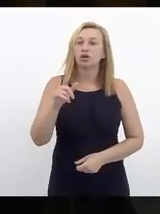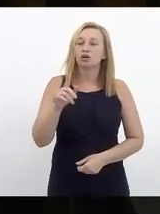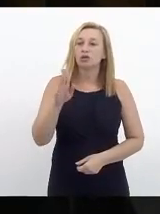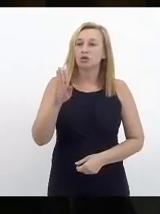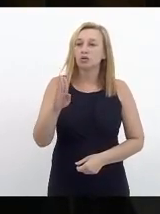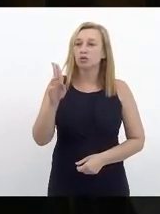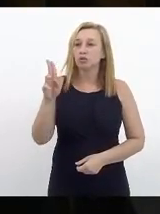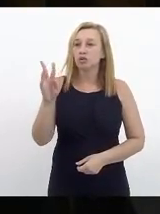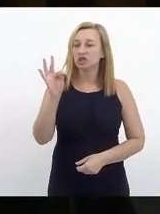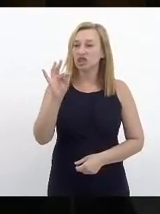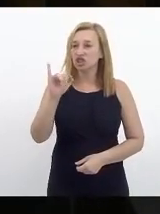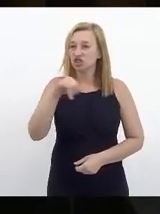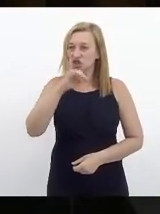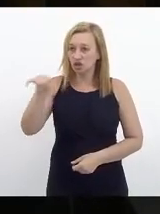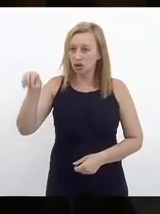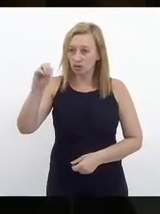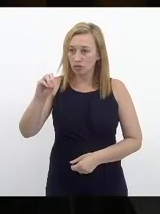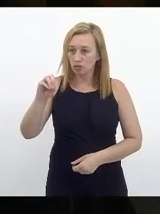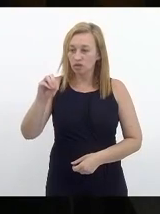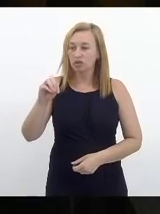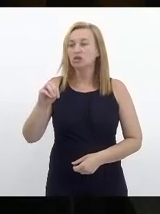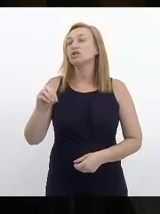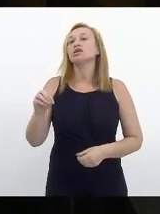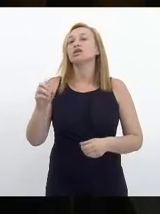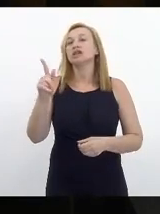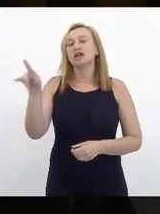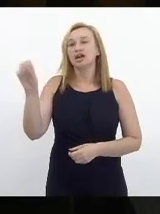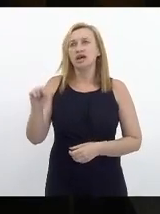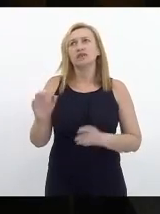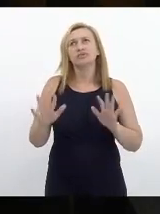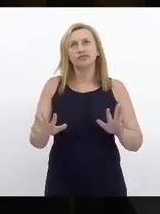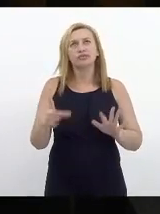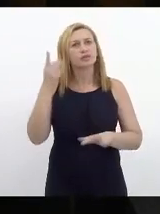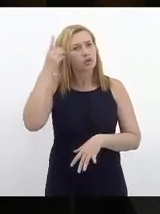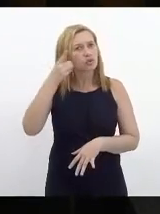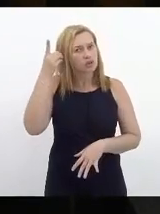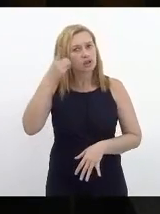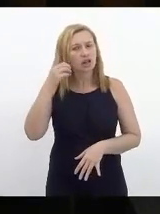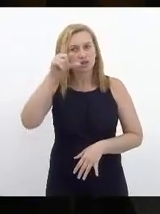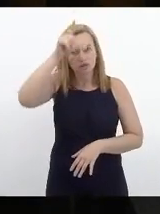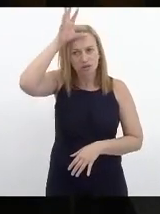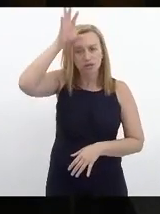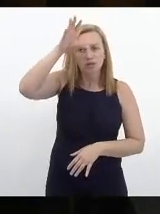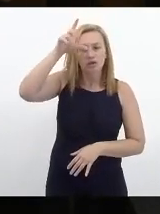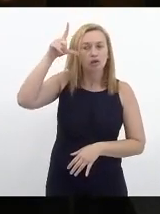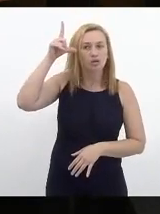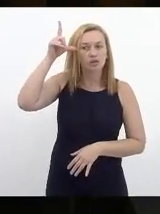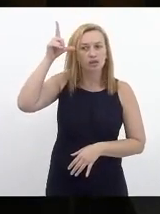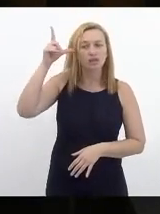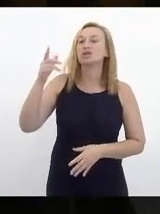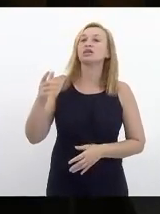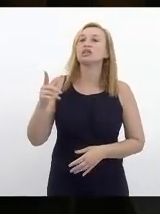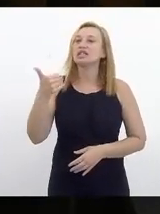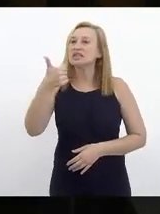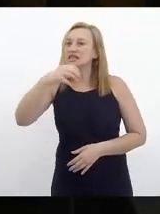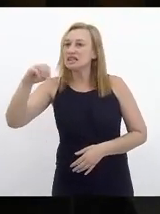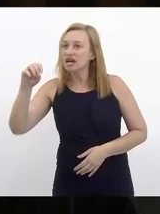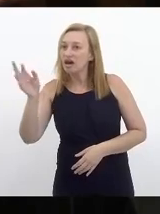gás, porque é impossível, na média, deputada Lucinha, um botijão de gás custar